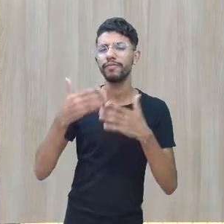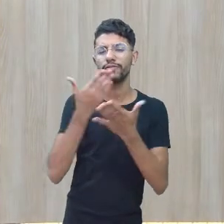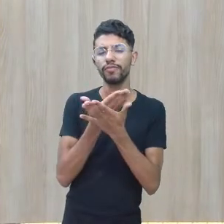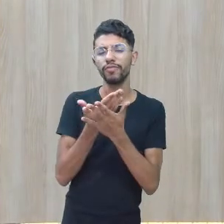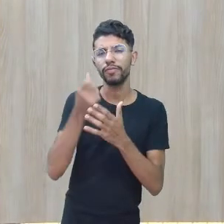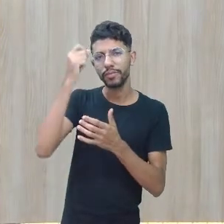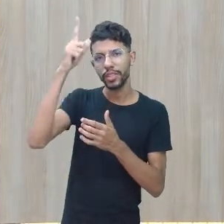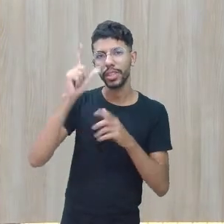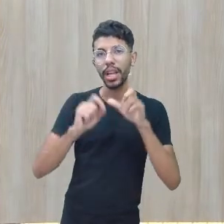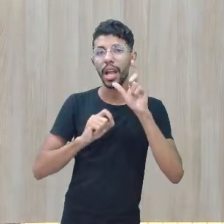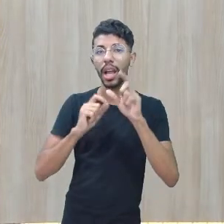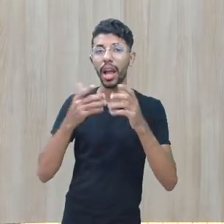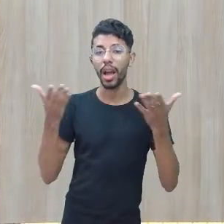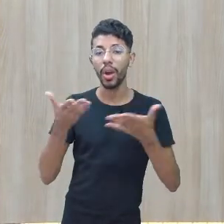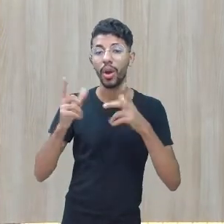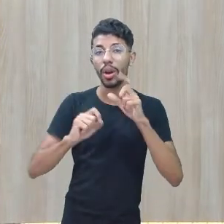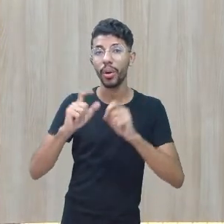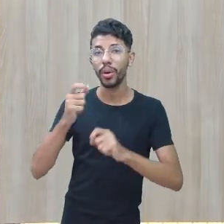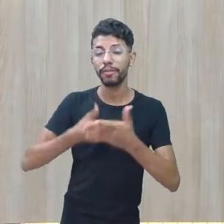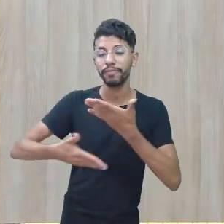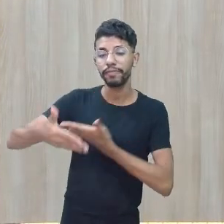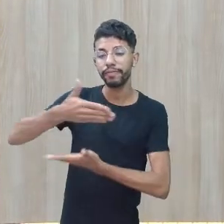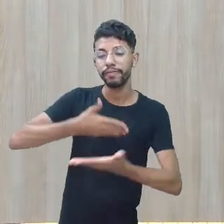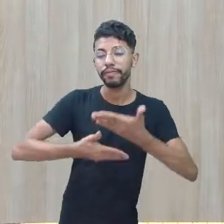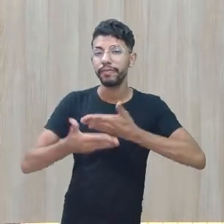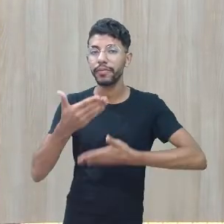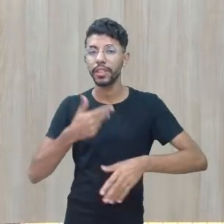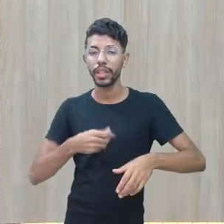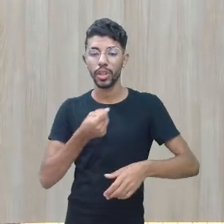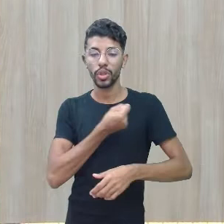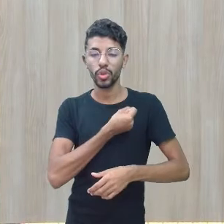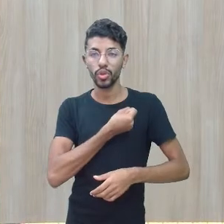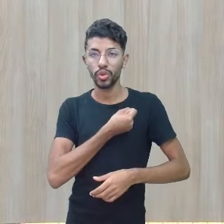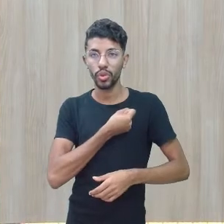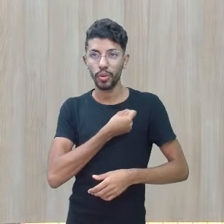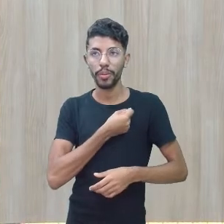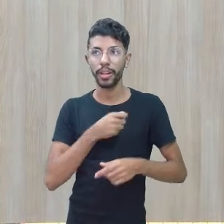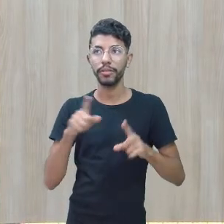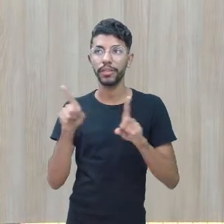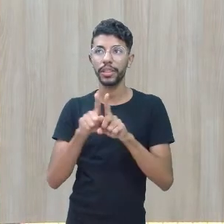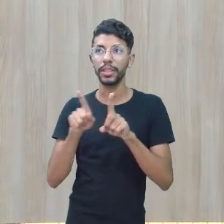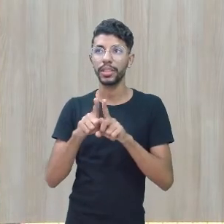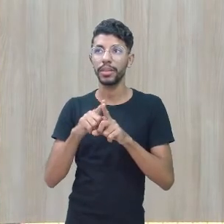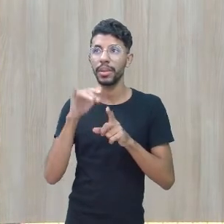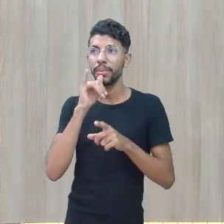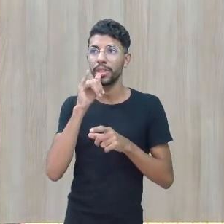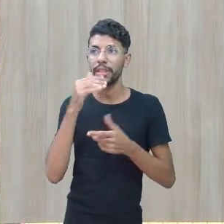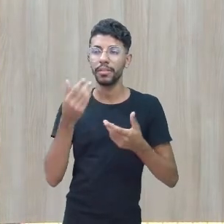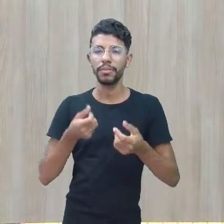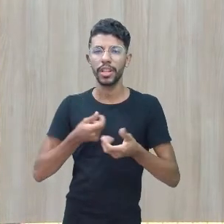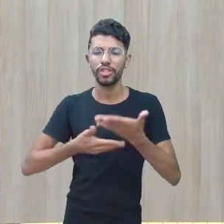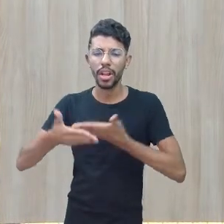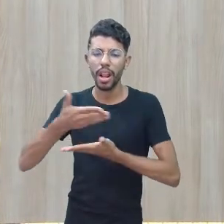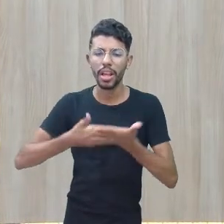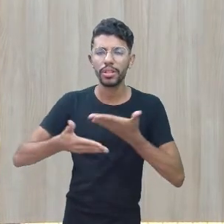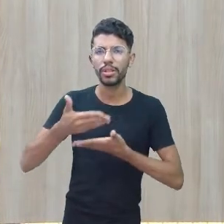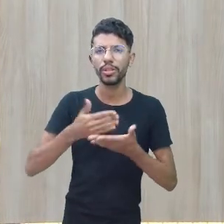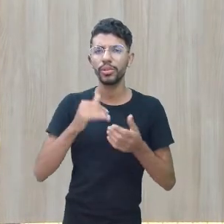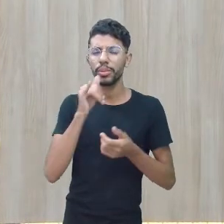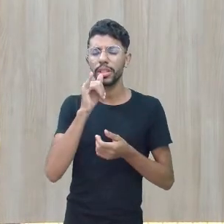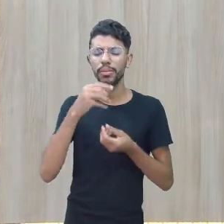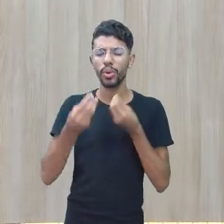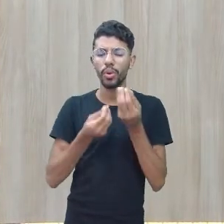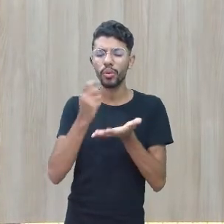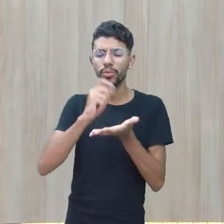de relacionar agora as relações entre os números e as relações entre eles. Como é que eu vou